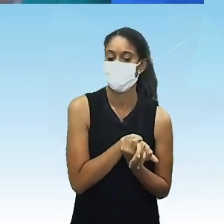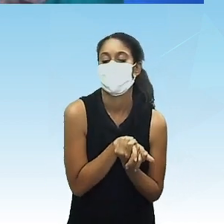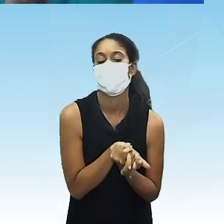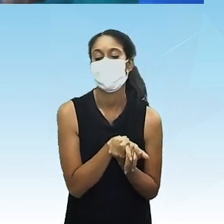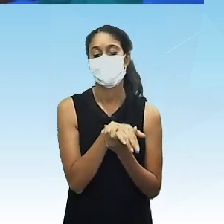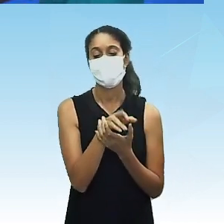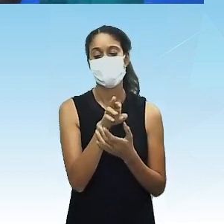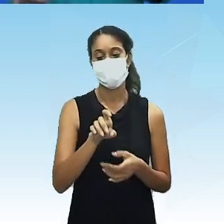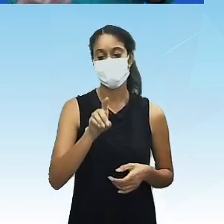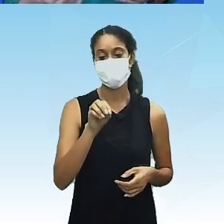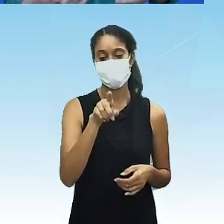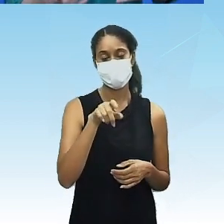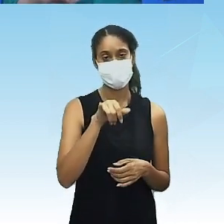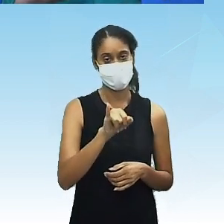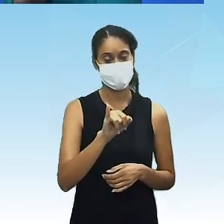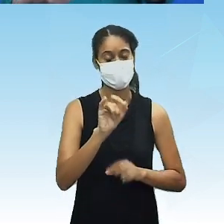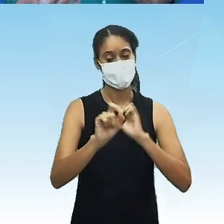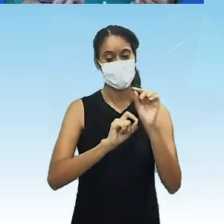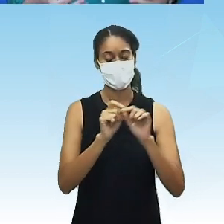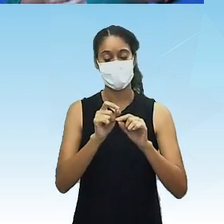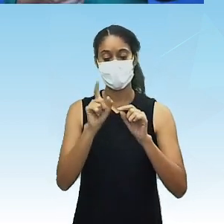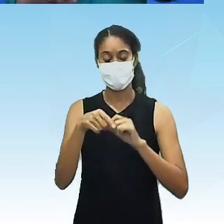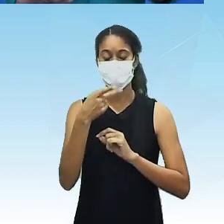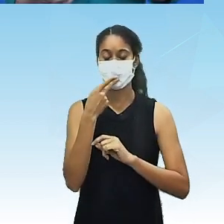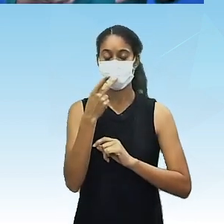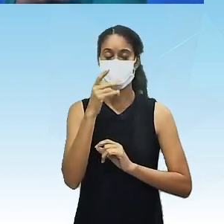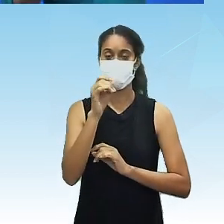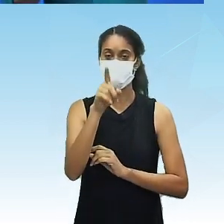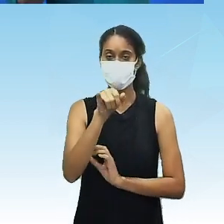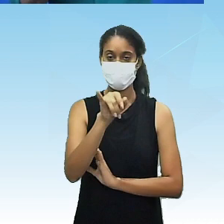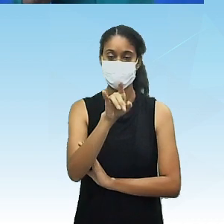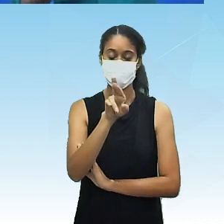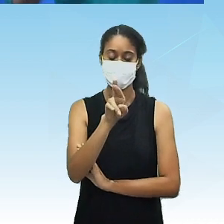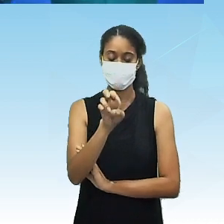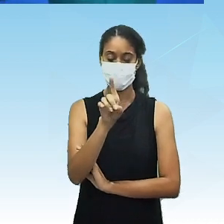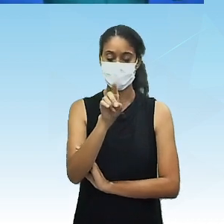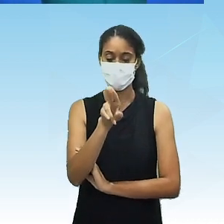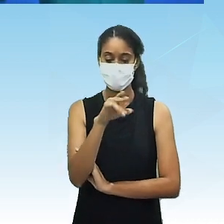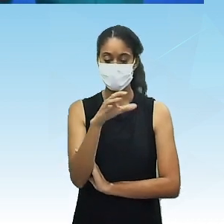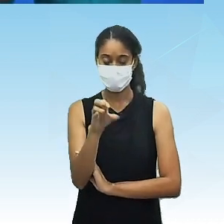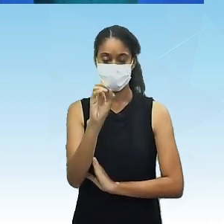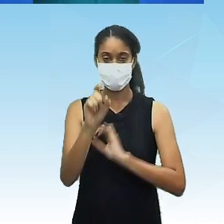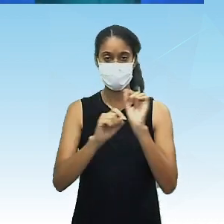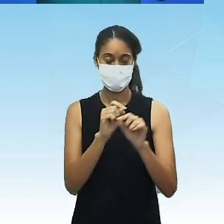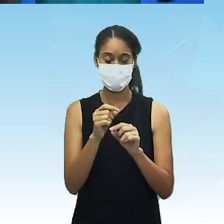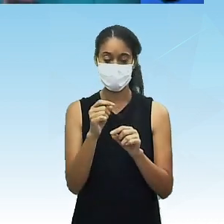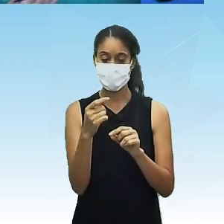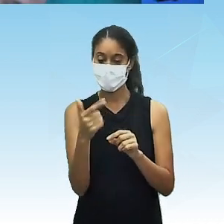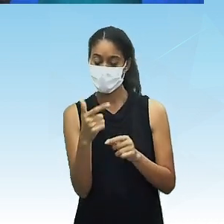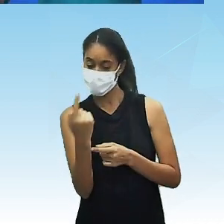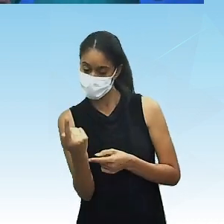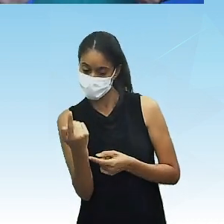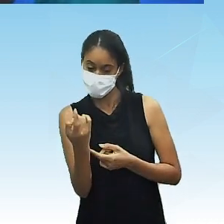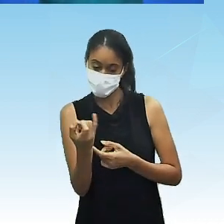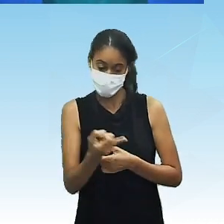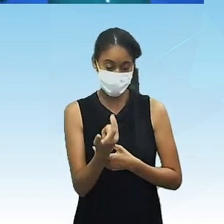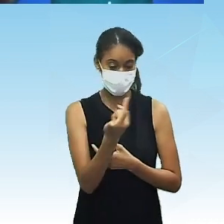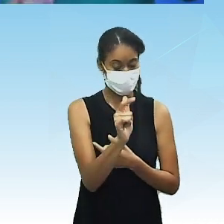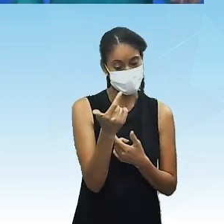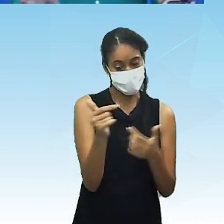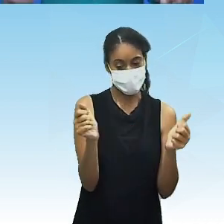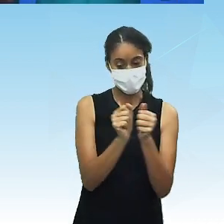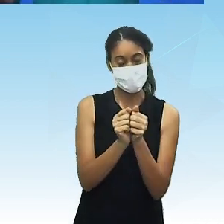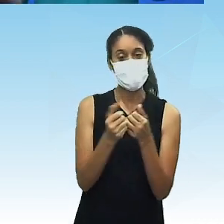aula, eu costumo dizer que a oxirredução é o famoso bochecha sem Claudinho. Não existe um sem o outro, certo? É o arroz